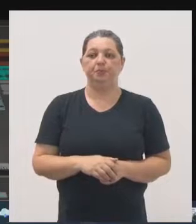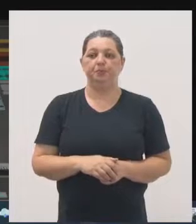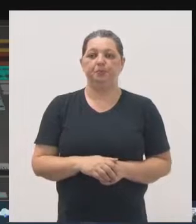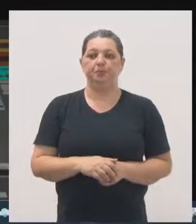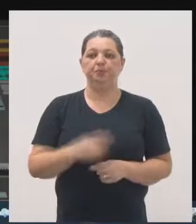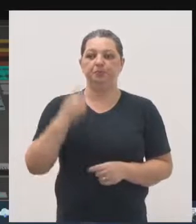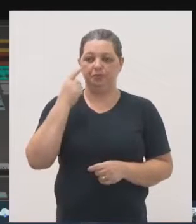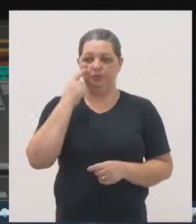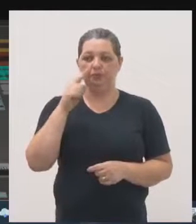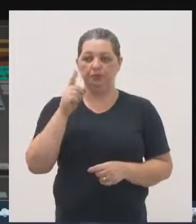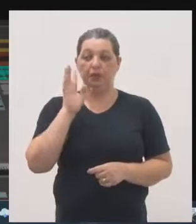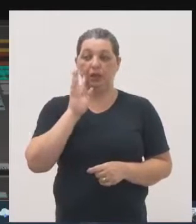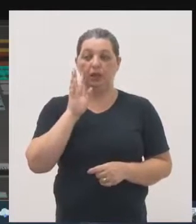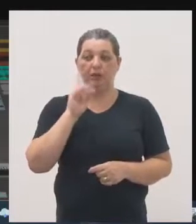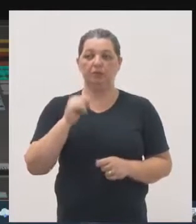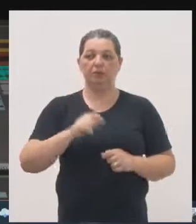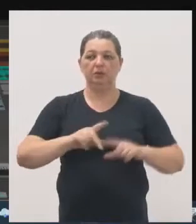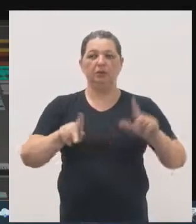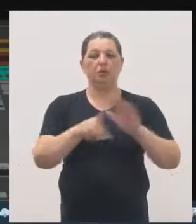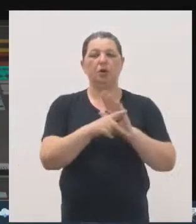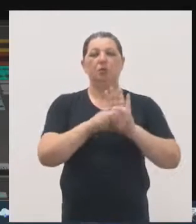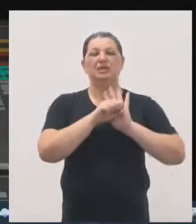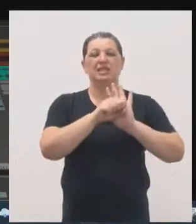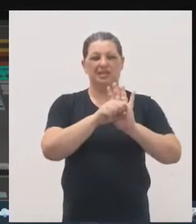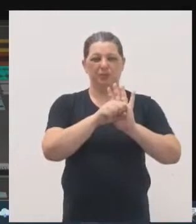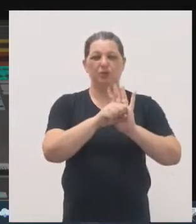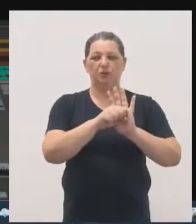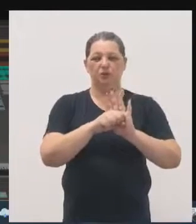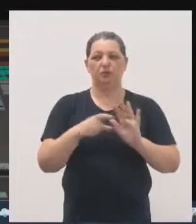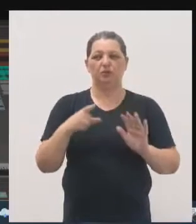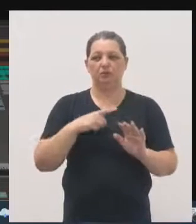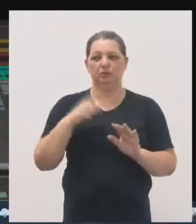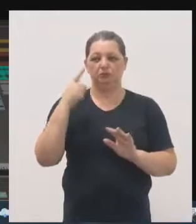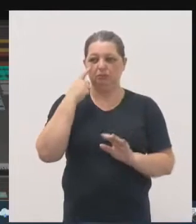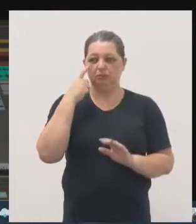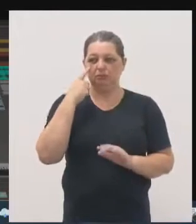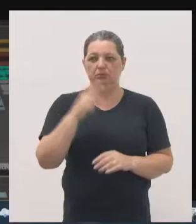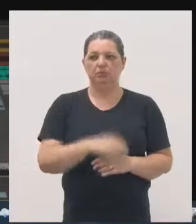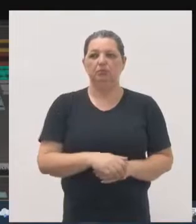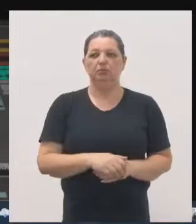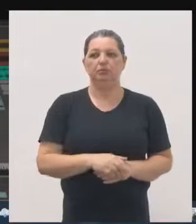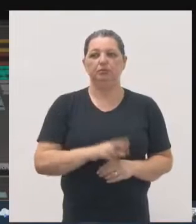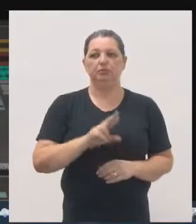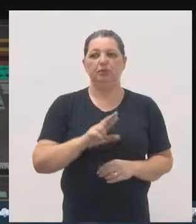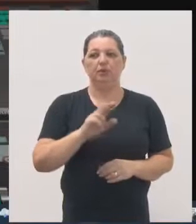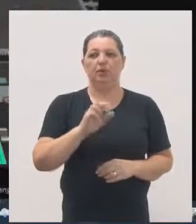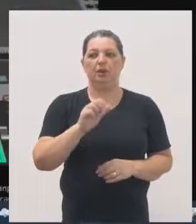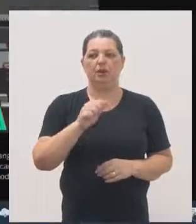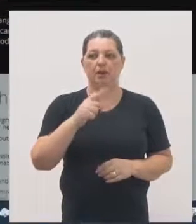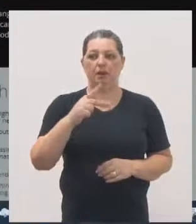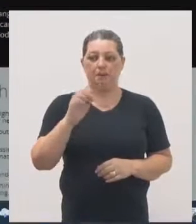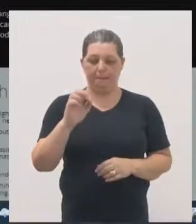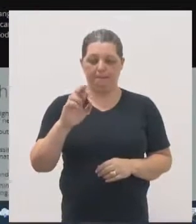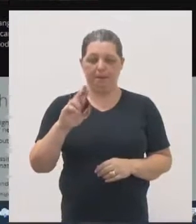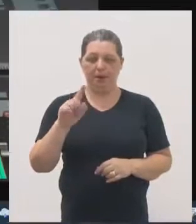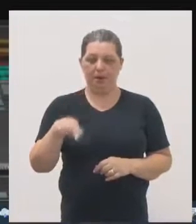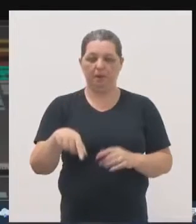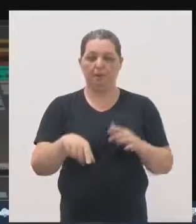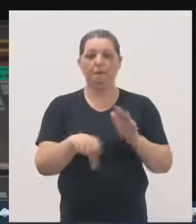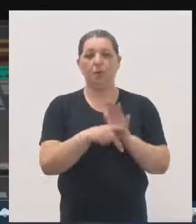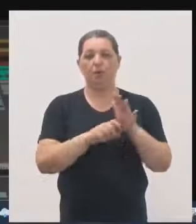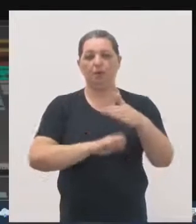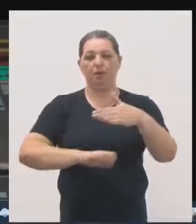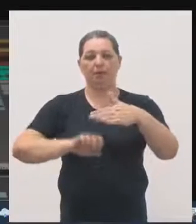Isso, ó, é legal a gente ver o símbolo, né, que a gente identifica. Esse aqui é o logotipo da empresa. Isso.